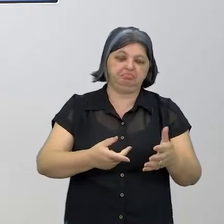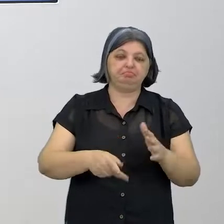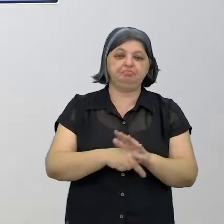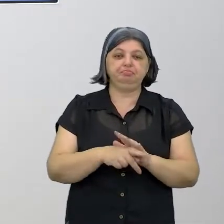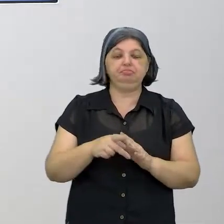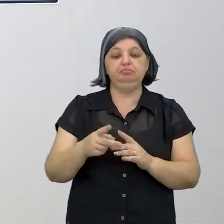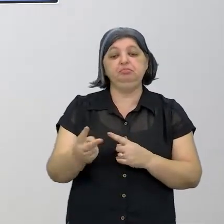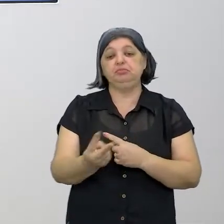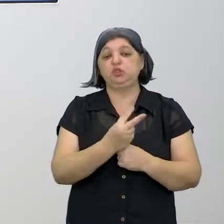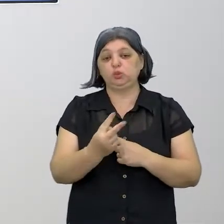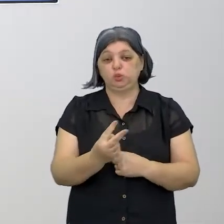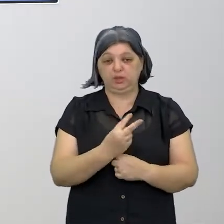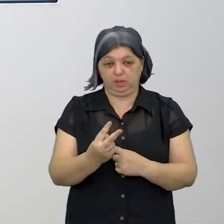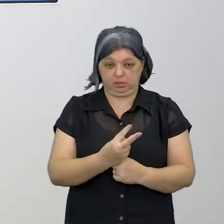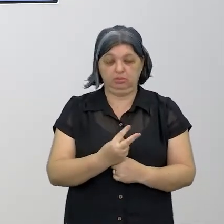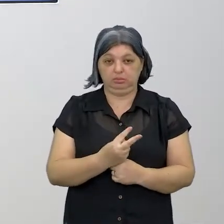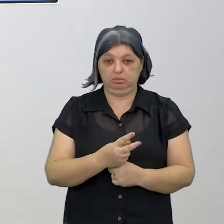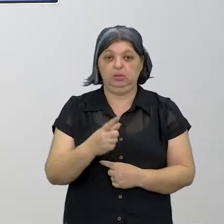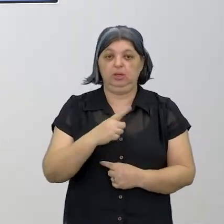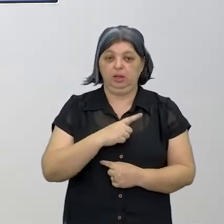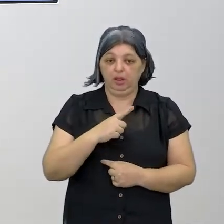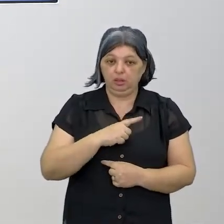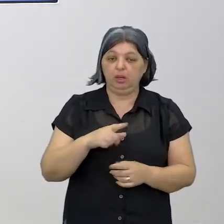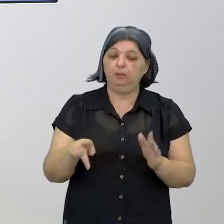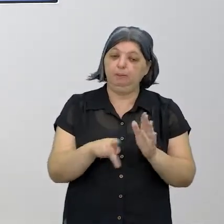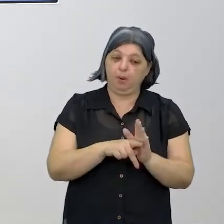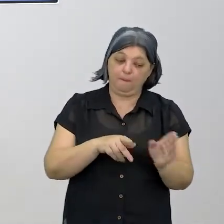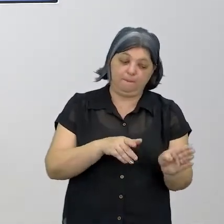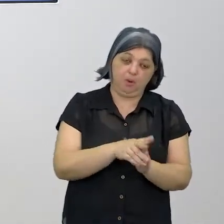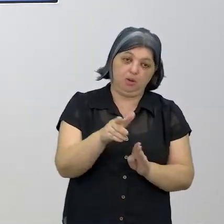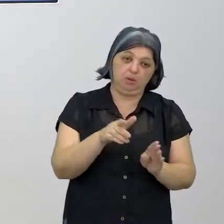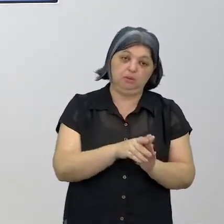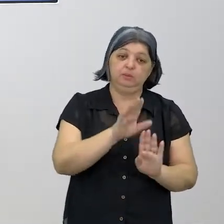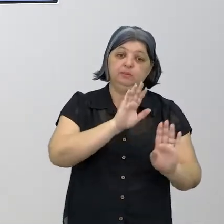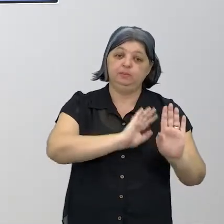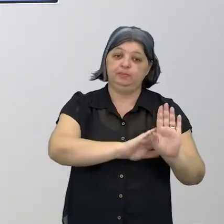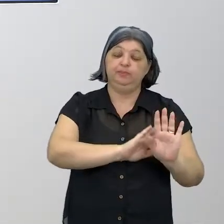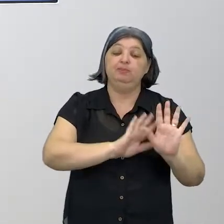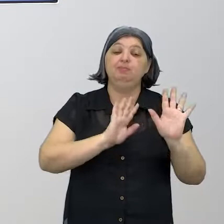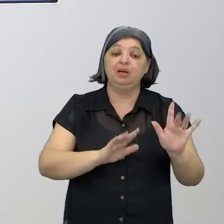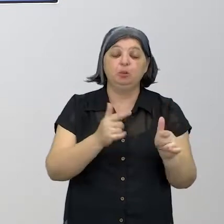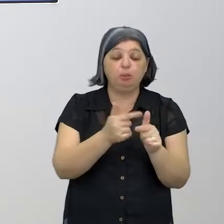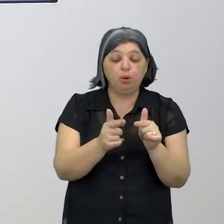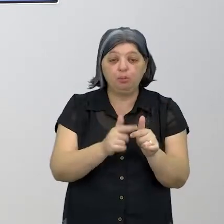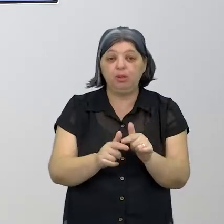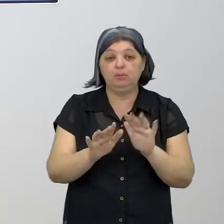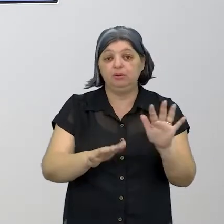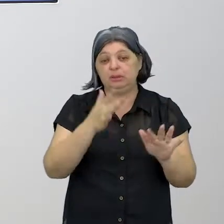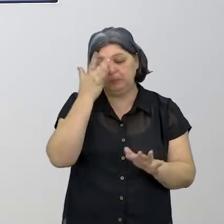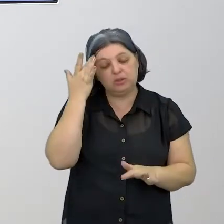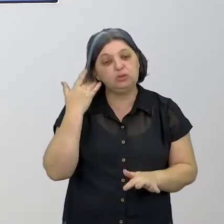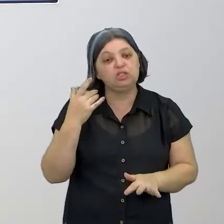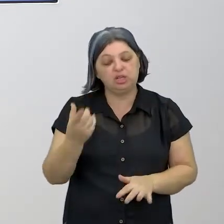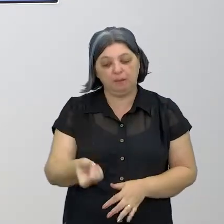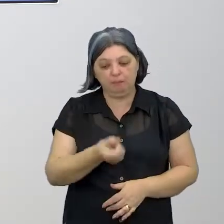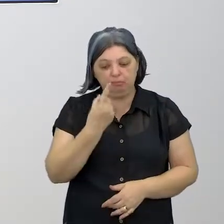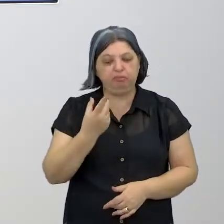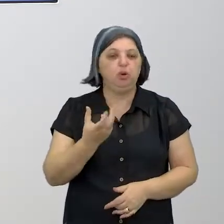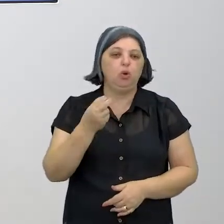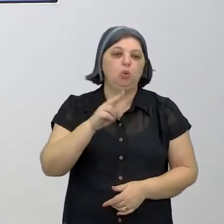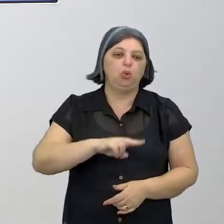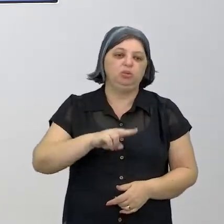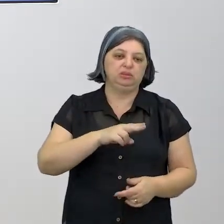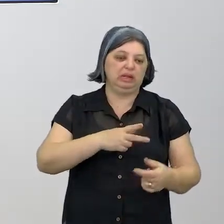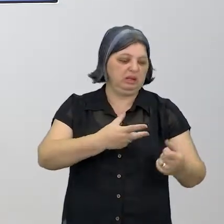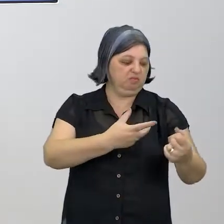Você tomar suplementos tem uma orientação por trás. O problema é quando as pessoas começam a se automedicar e utilizar